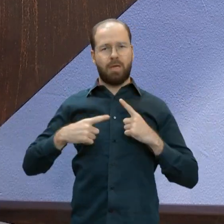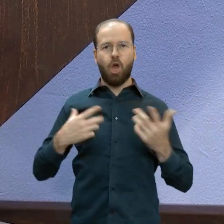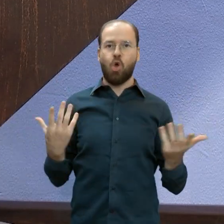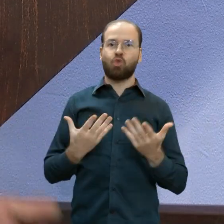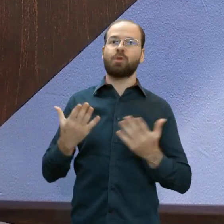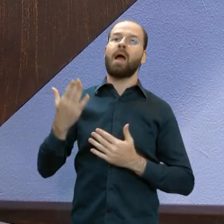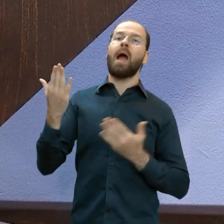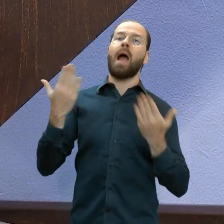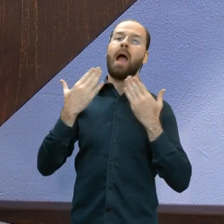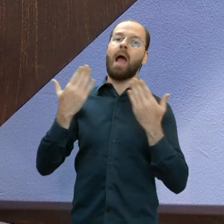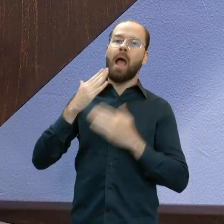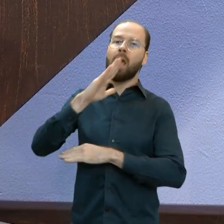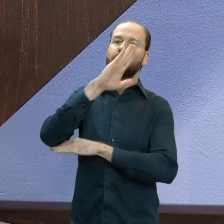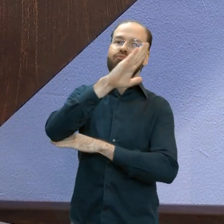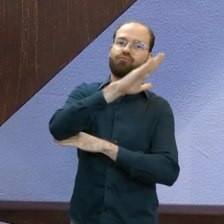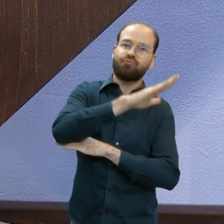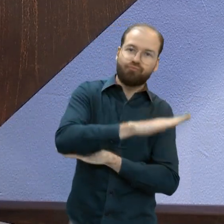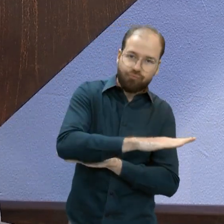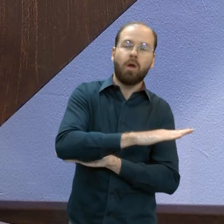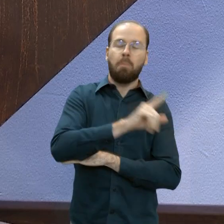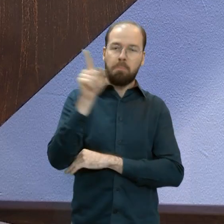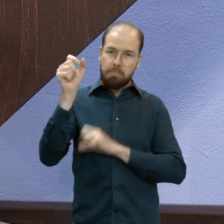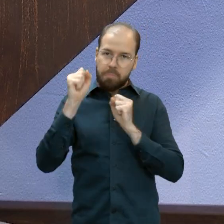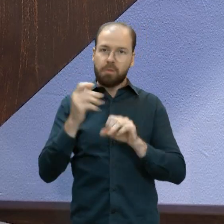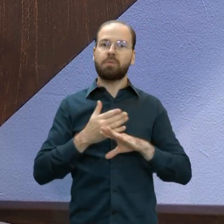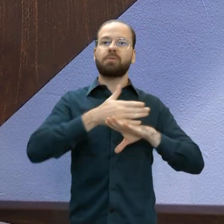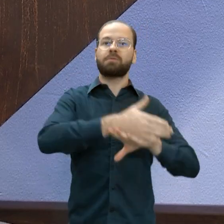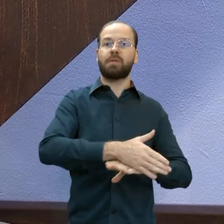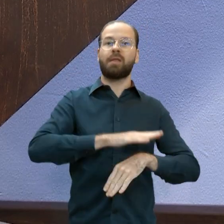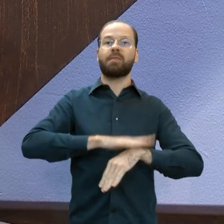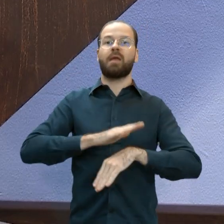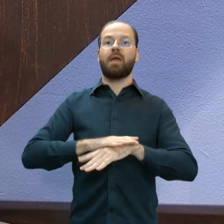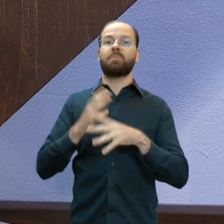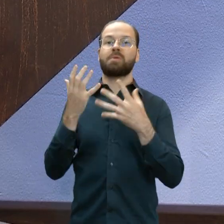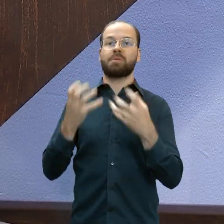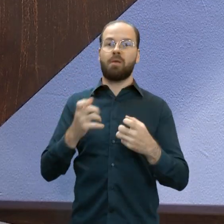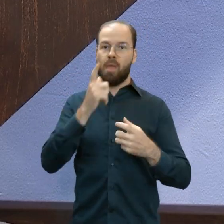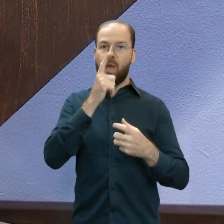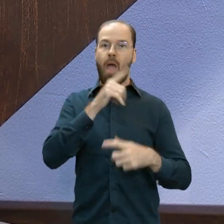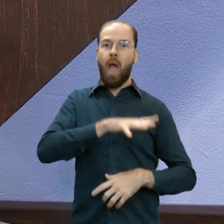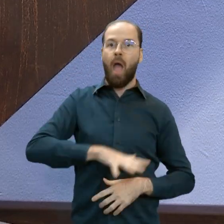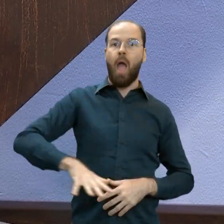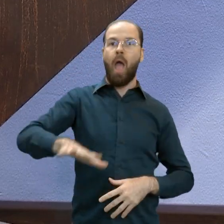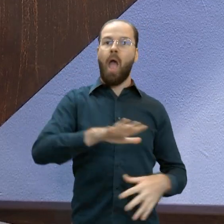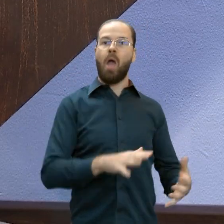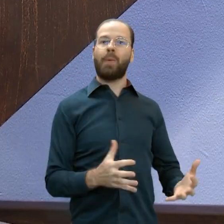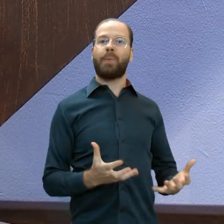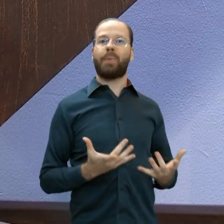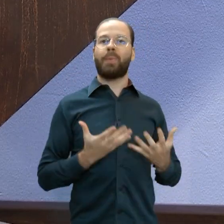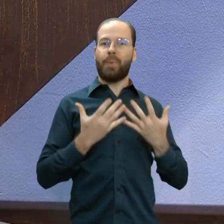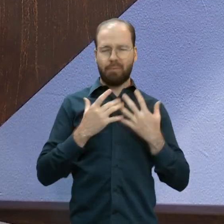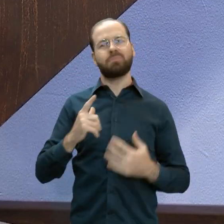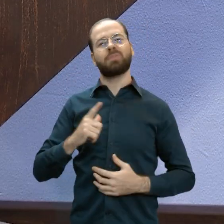calorão, tempo seco, você vai lá perto que tem um laguinho que vai dar melhorada a umidade do ar, relativa do ar, então assim,